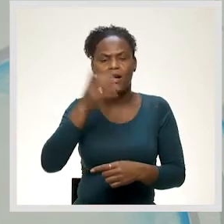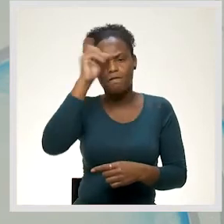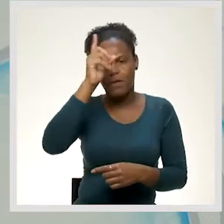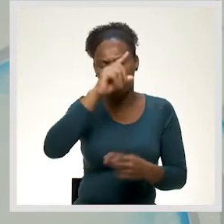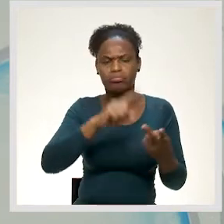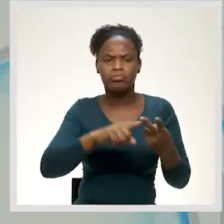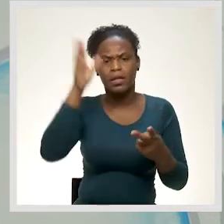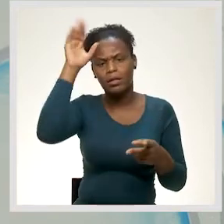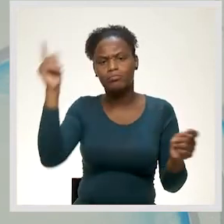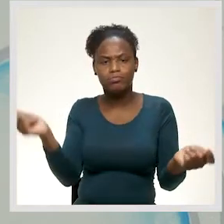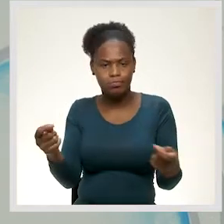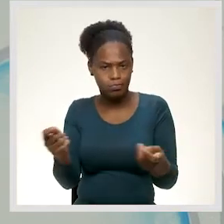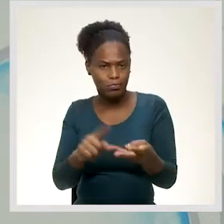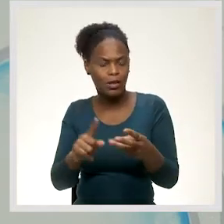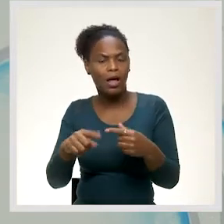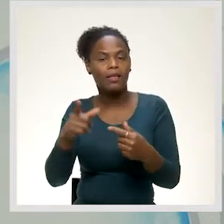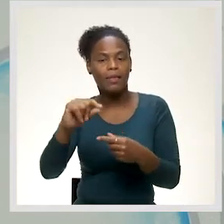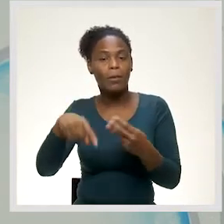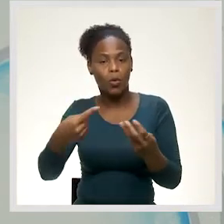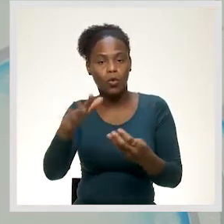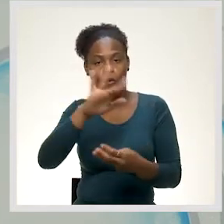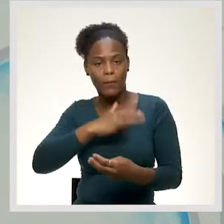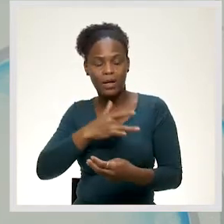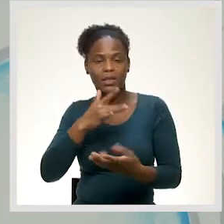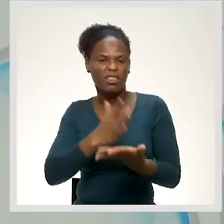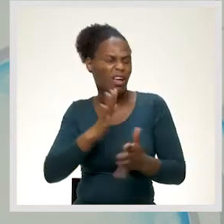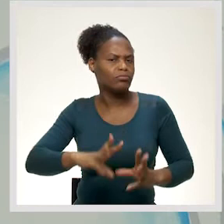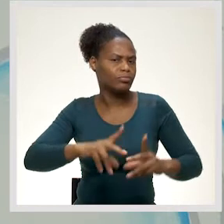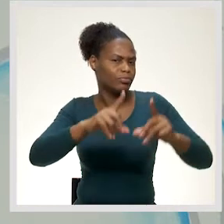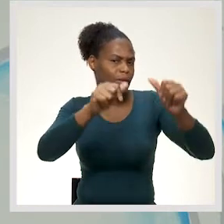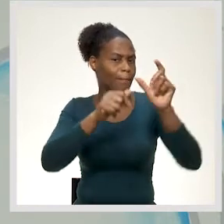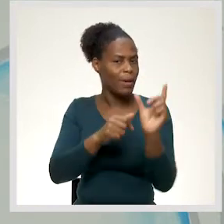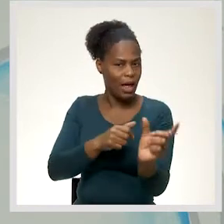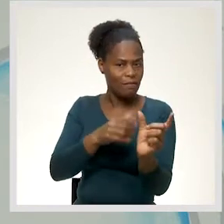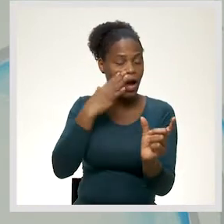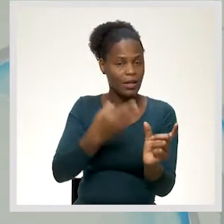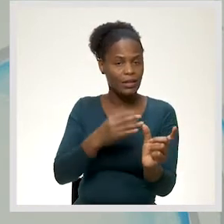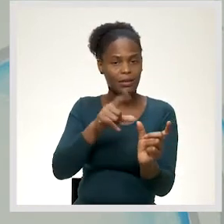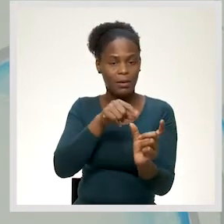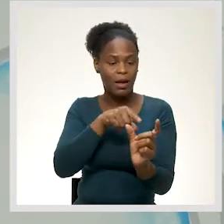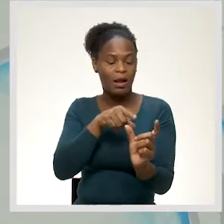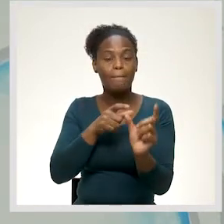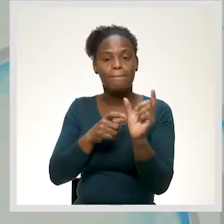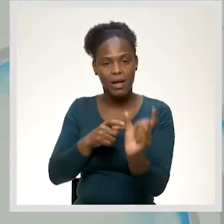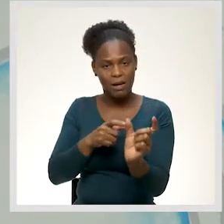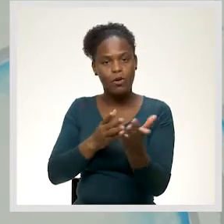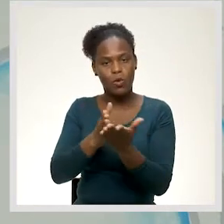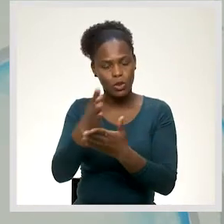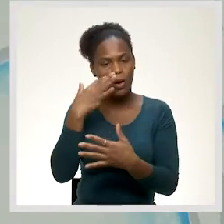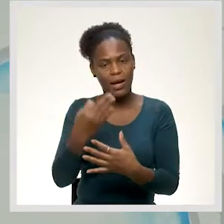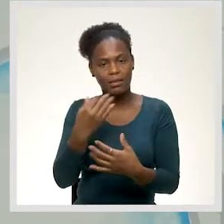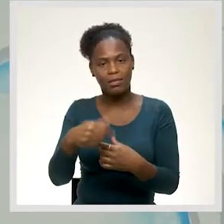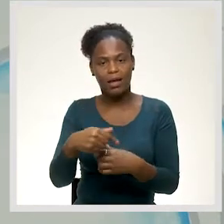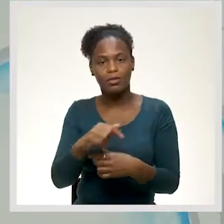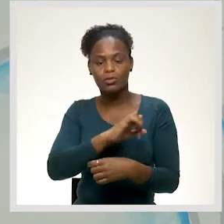romance pastoral e até essa evolução, até a palavra ainda, também uma palavra que continua ainda a